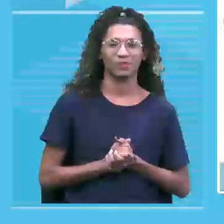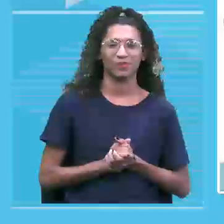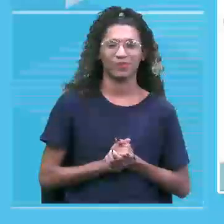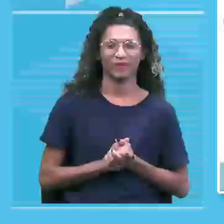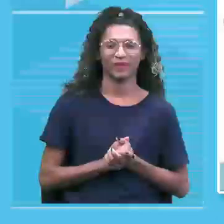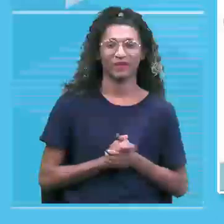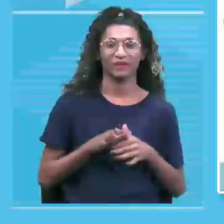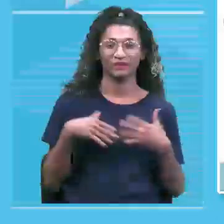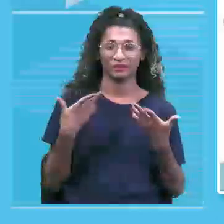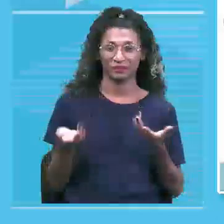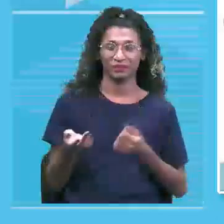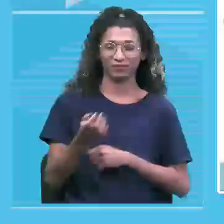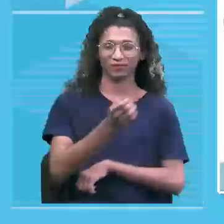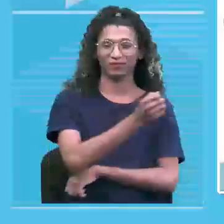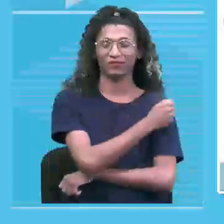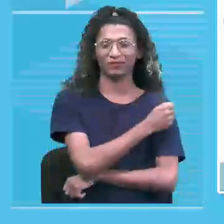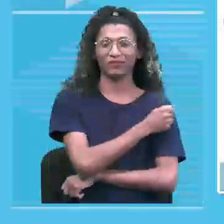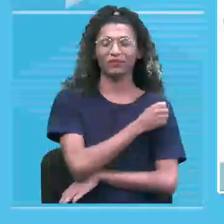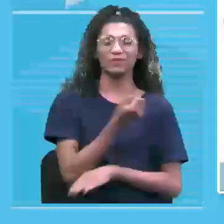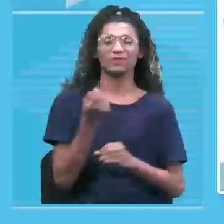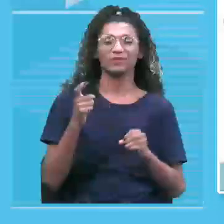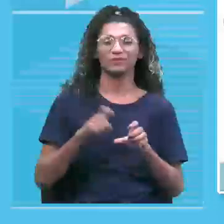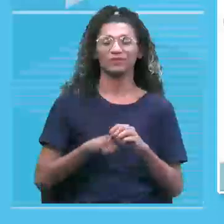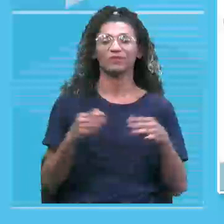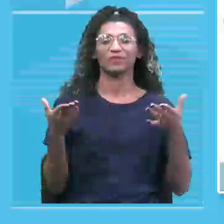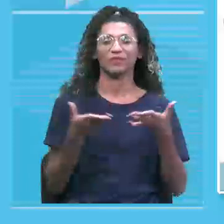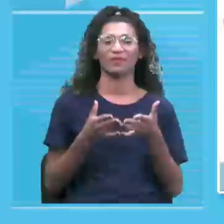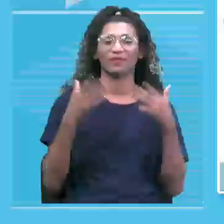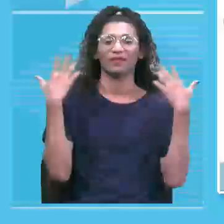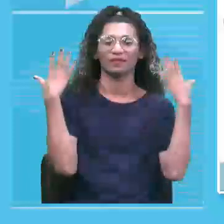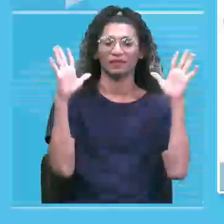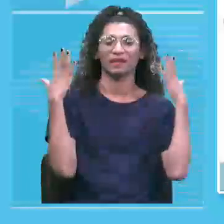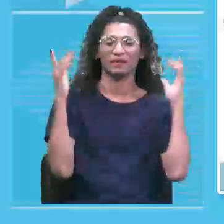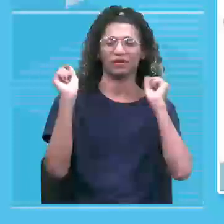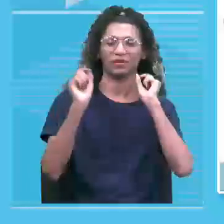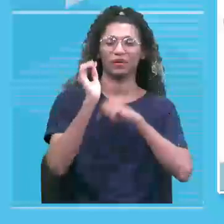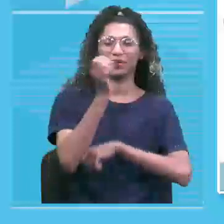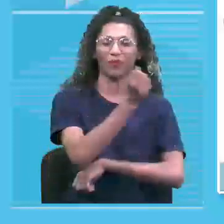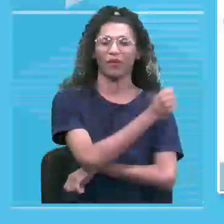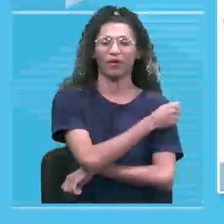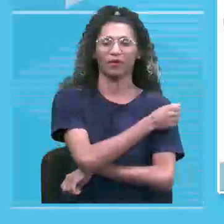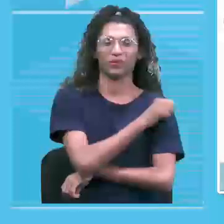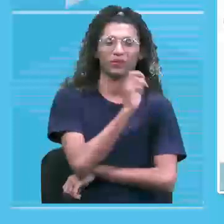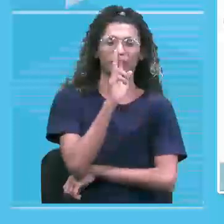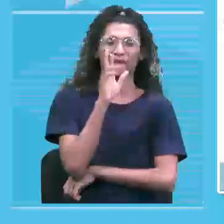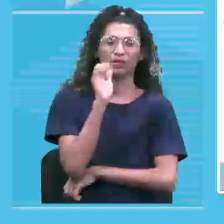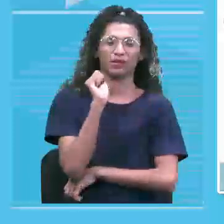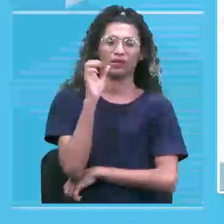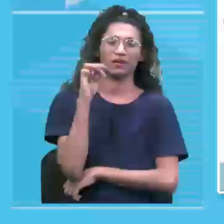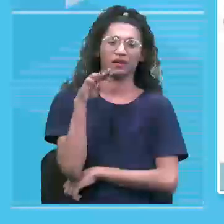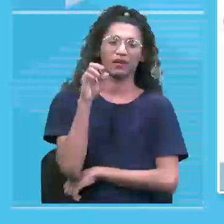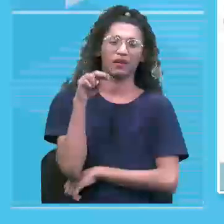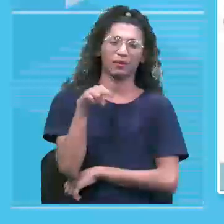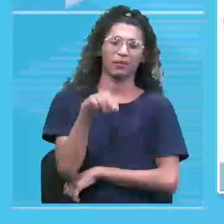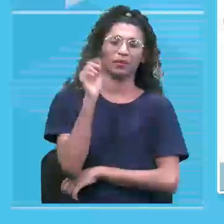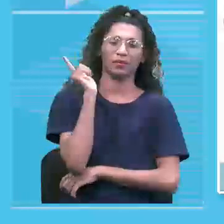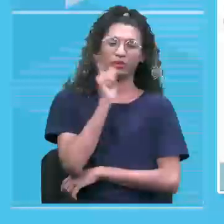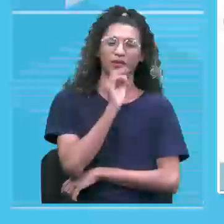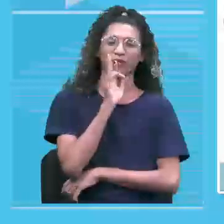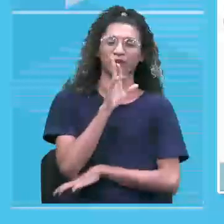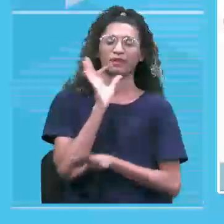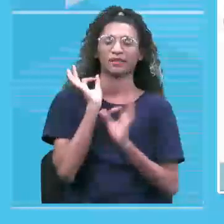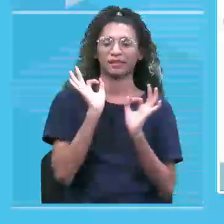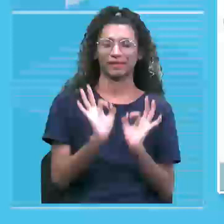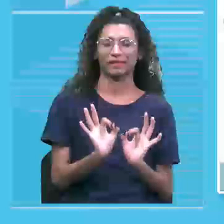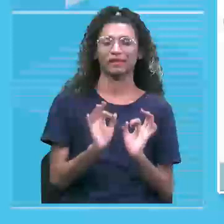vamos lá galerinha vamos lá parabéns aí o Ramon que acertou nossa primeira questãozinha